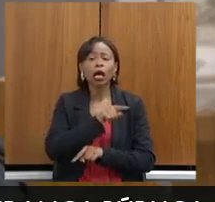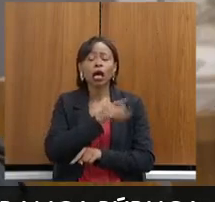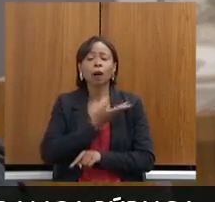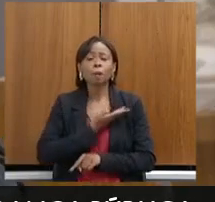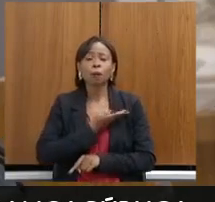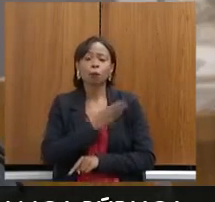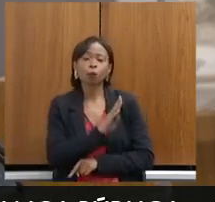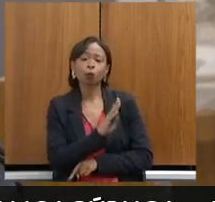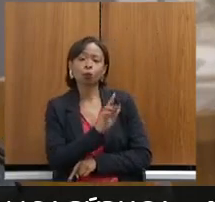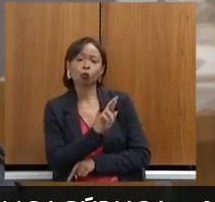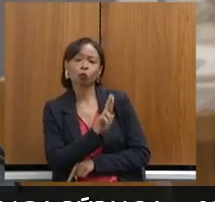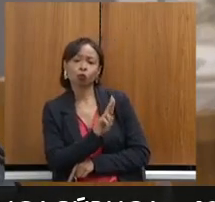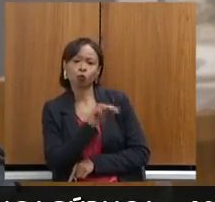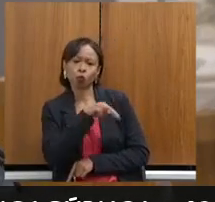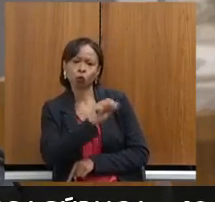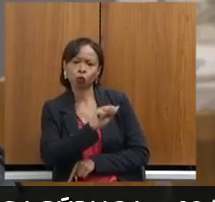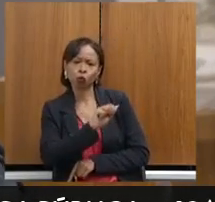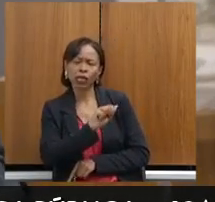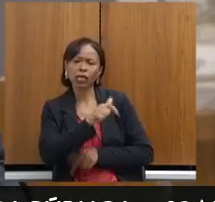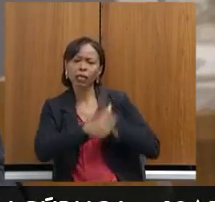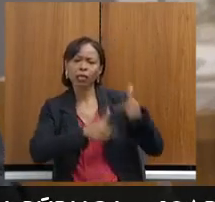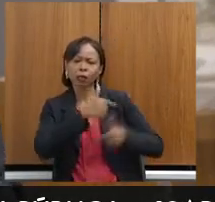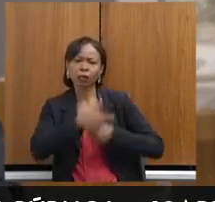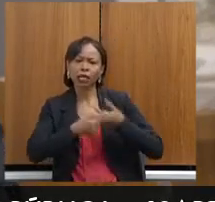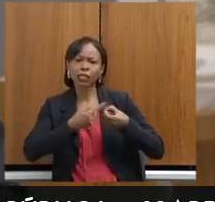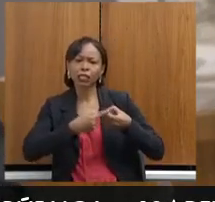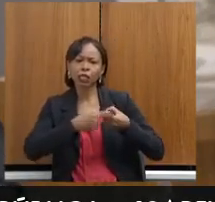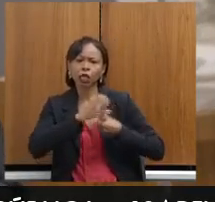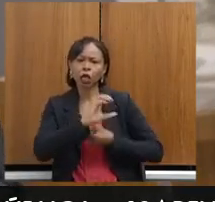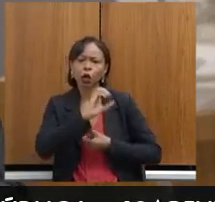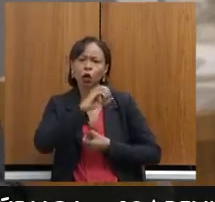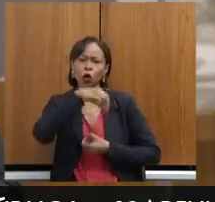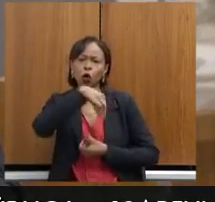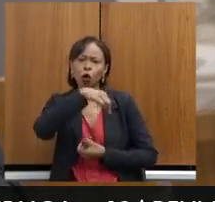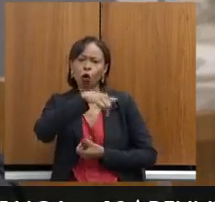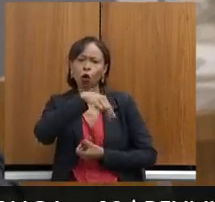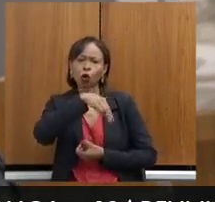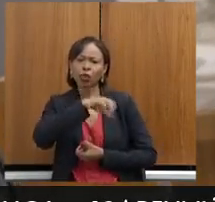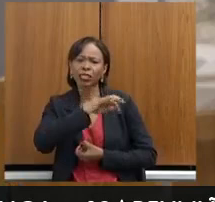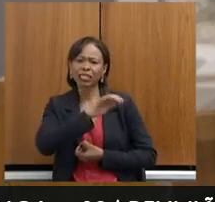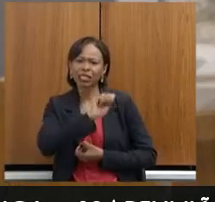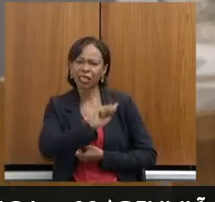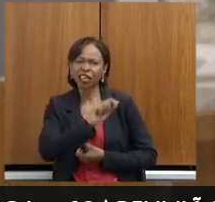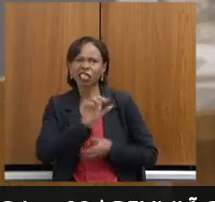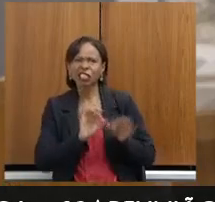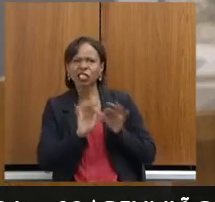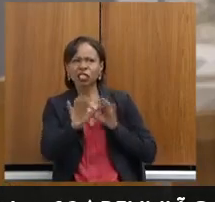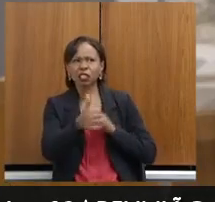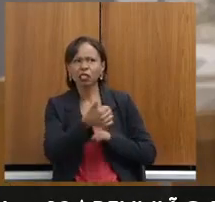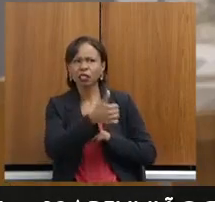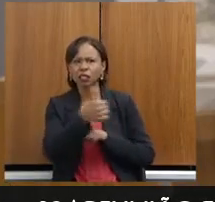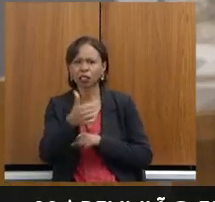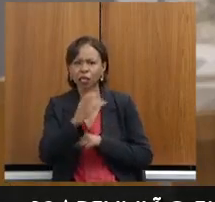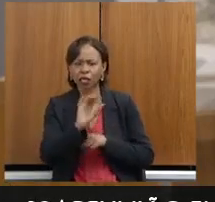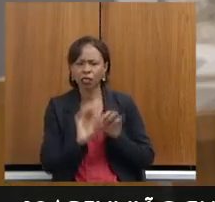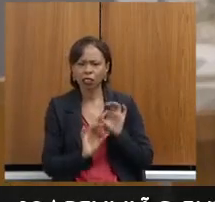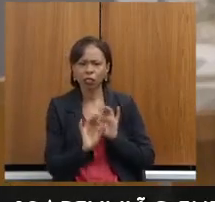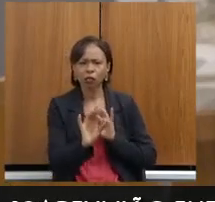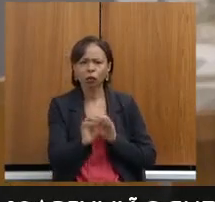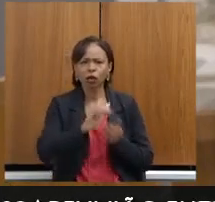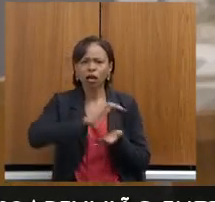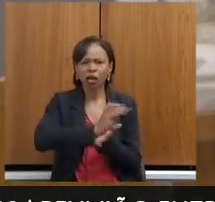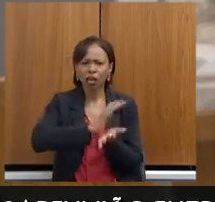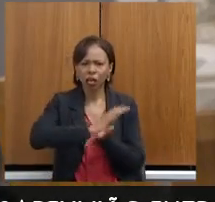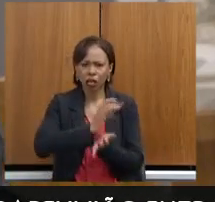que trabalhava em Conquista Essa é a 7 110 km da sede da Regional em Araxá